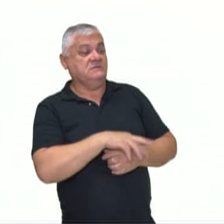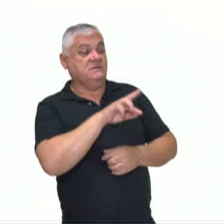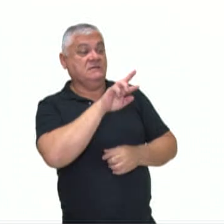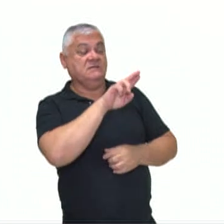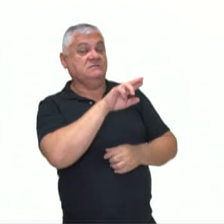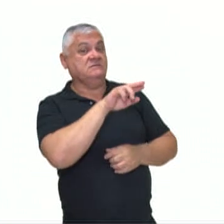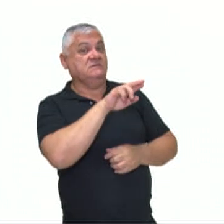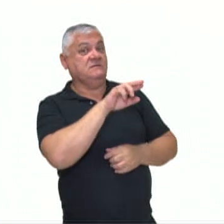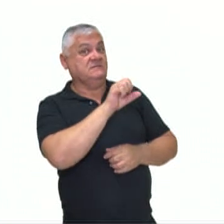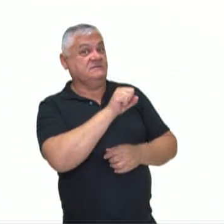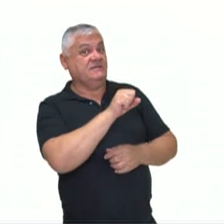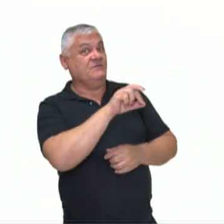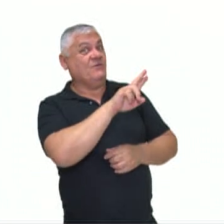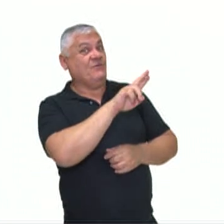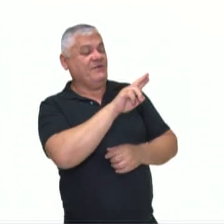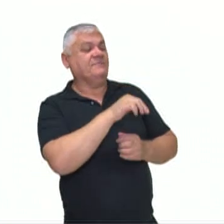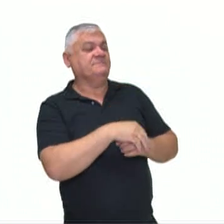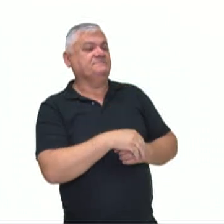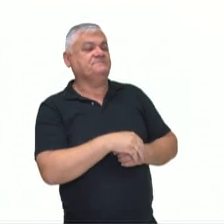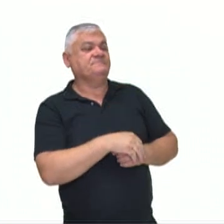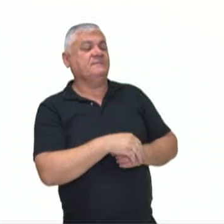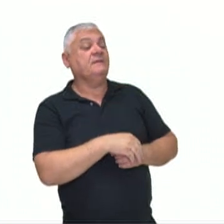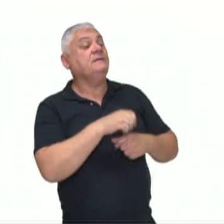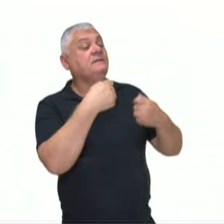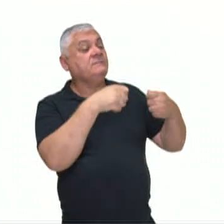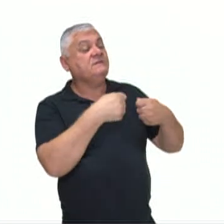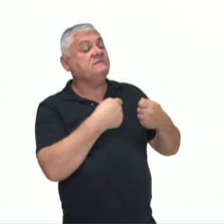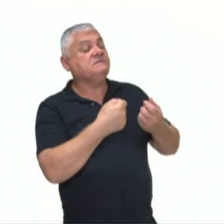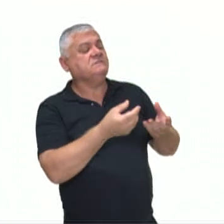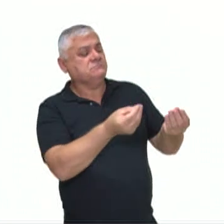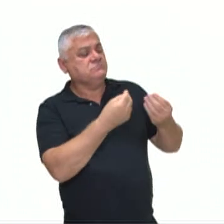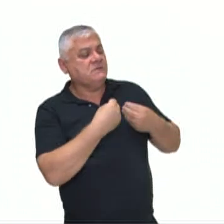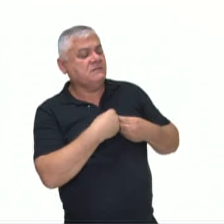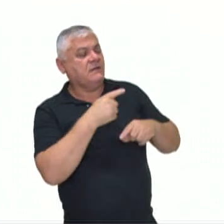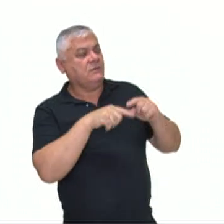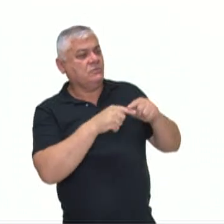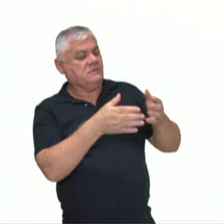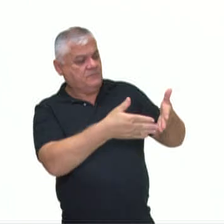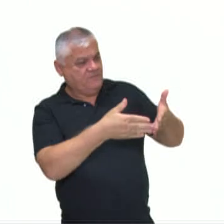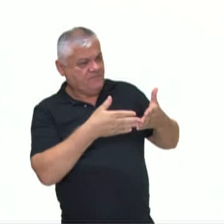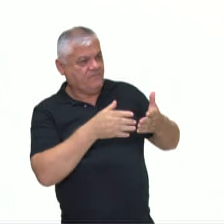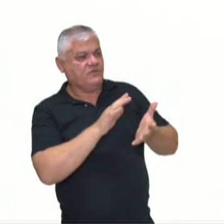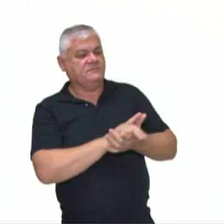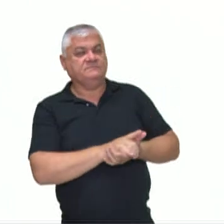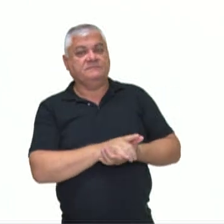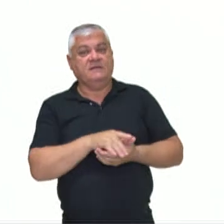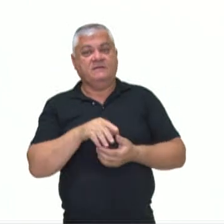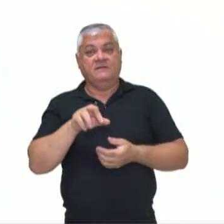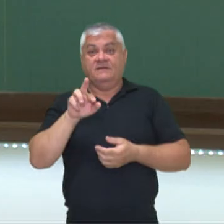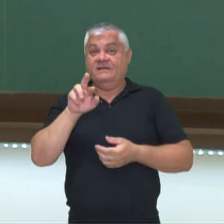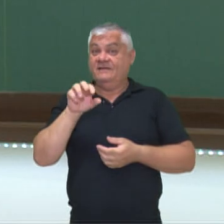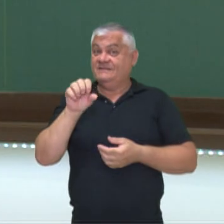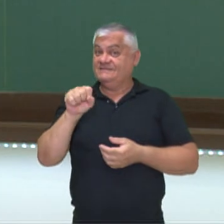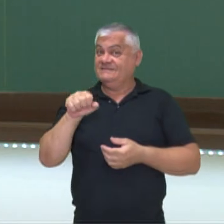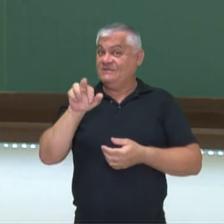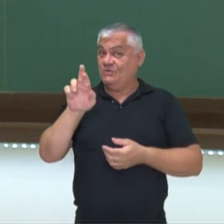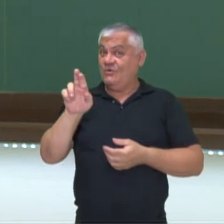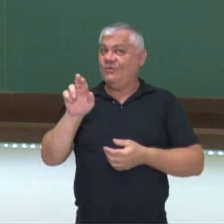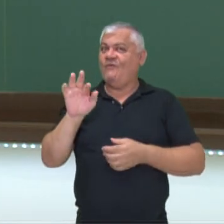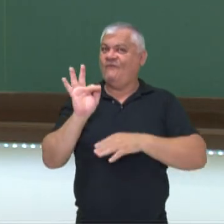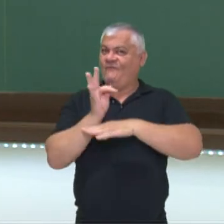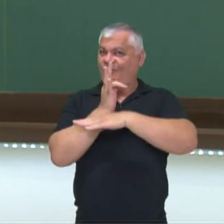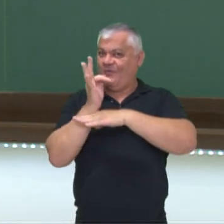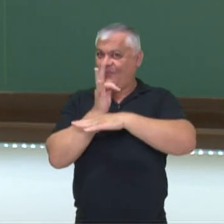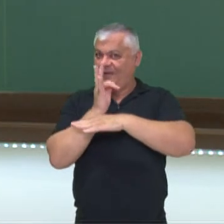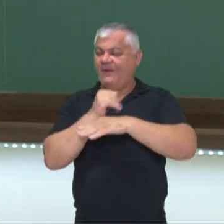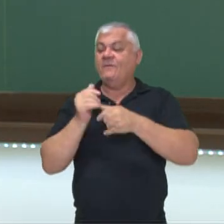o senhor. Necessito que me envie uma encomenda, por favor. Então, tem o senhor para mostrar formalidade, tem o por